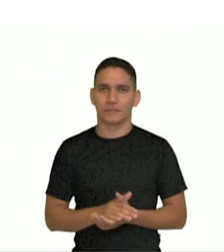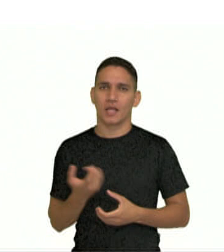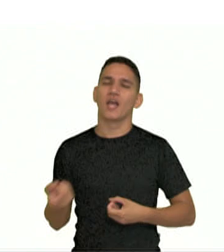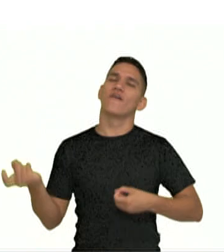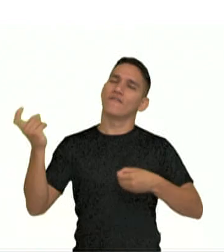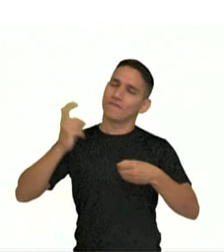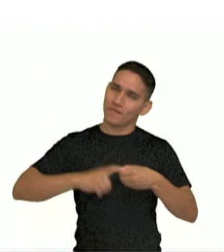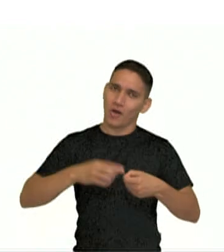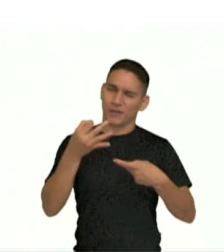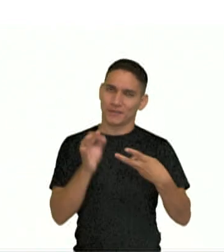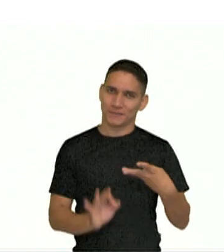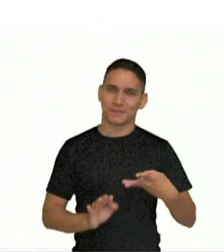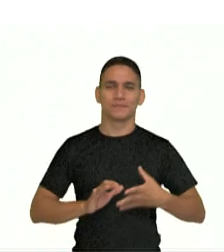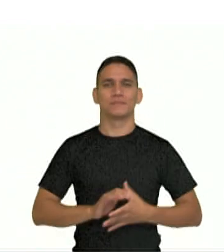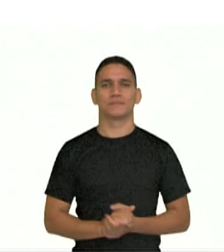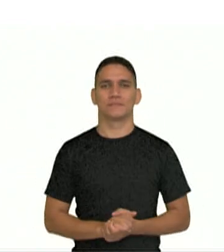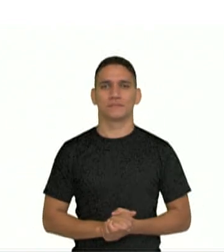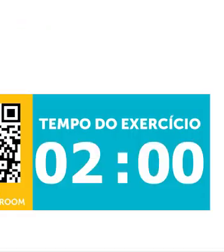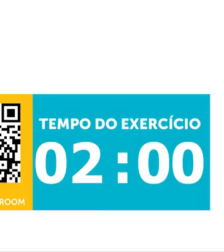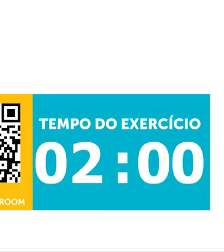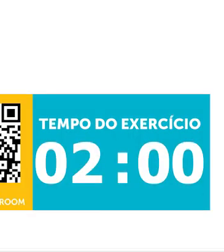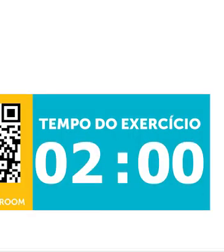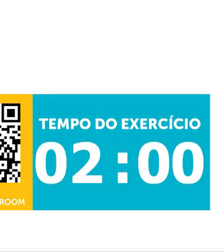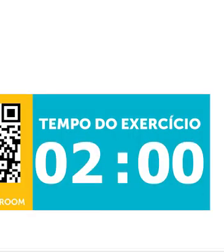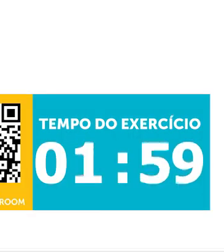logo volto para fazermos a correção.